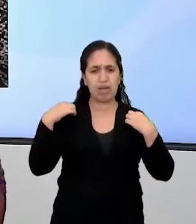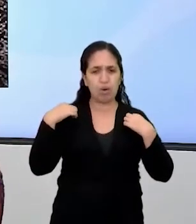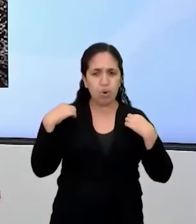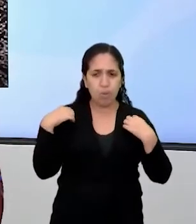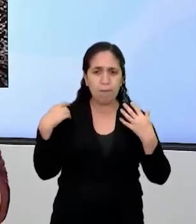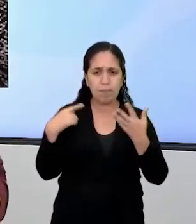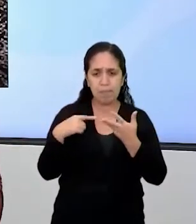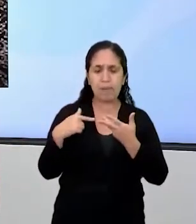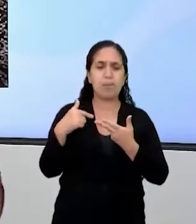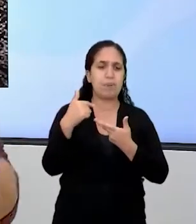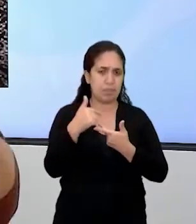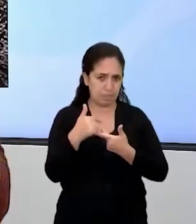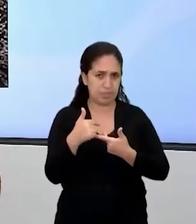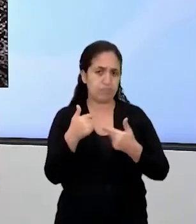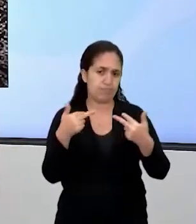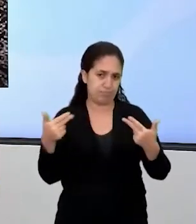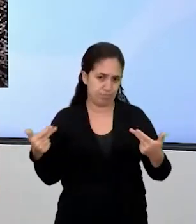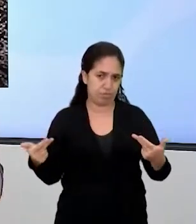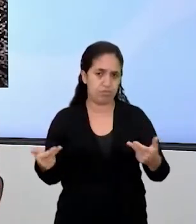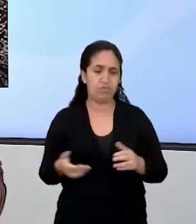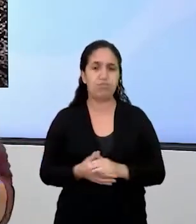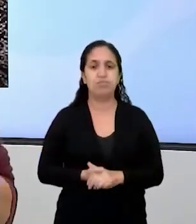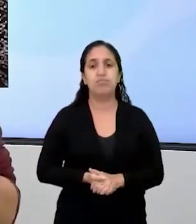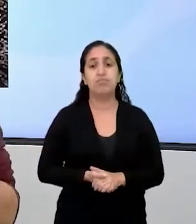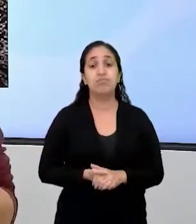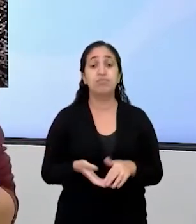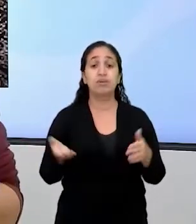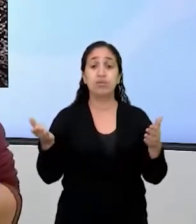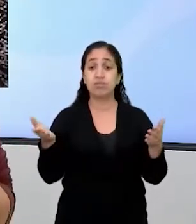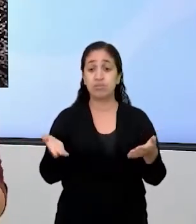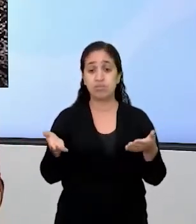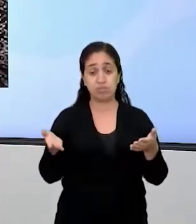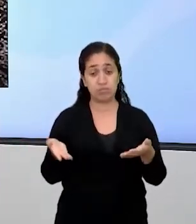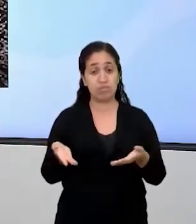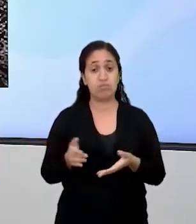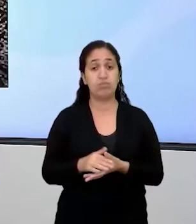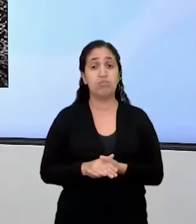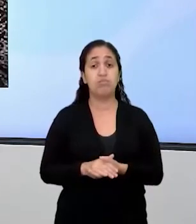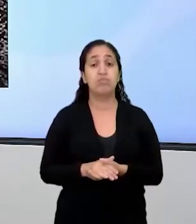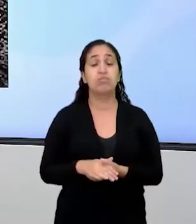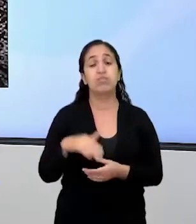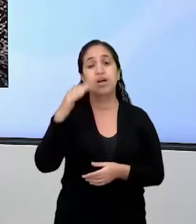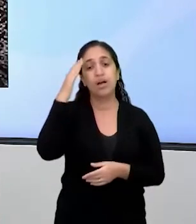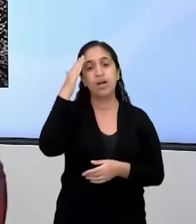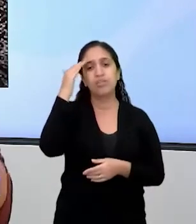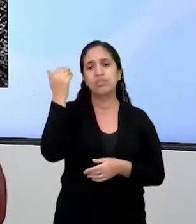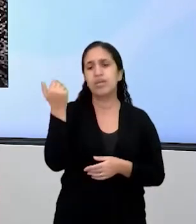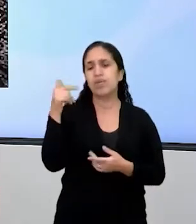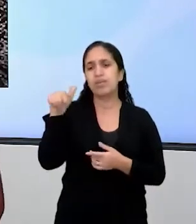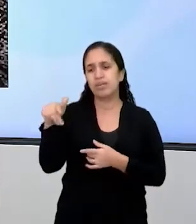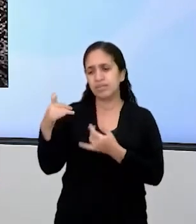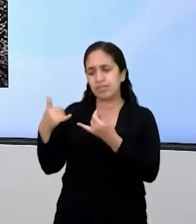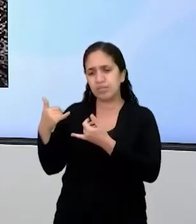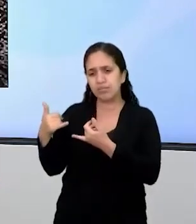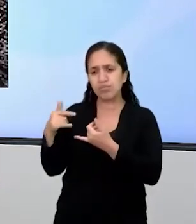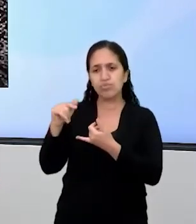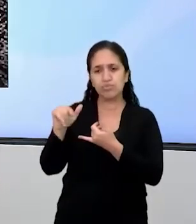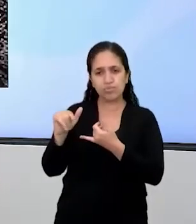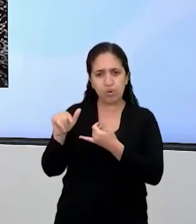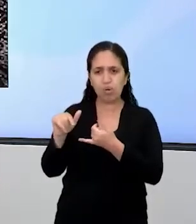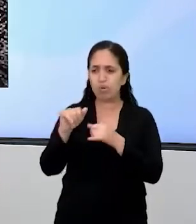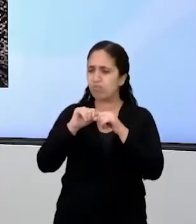vestimentas, entre outros, tá bom? Hoje, nós sabemos também que esse jogo ele está sendo